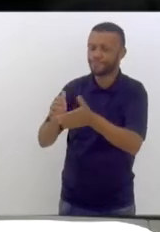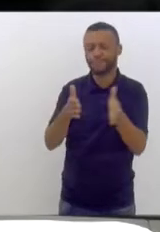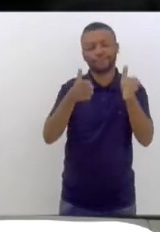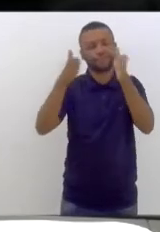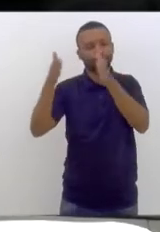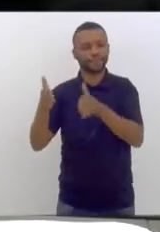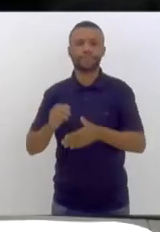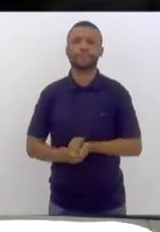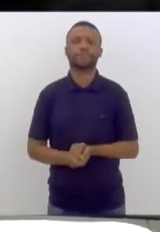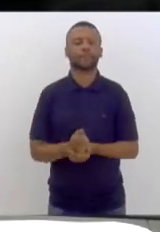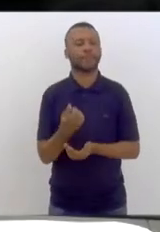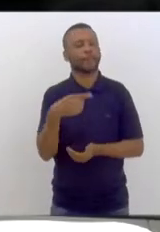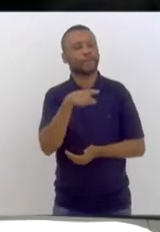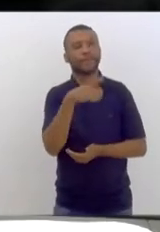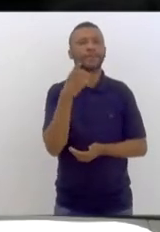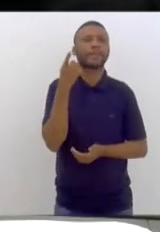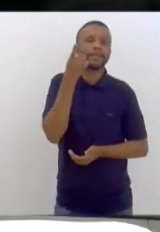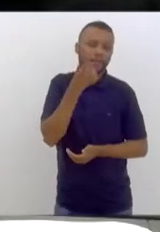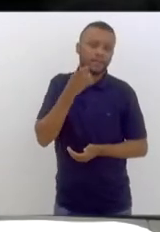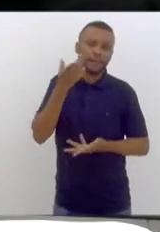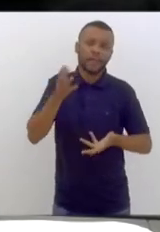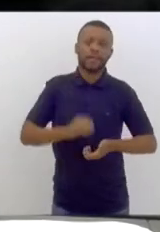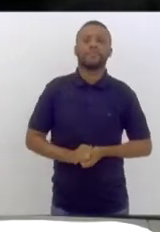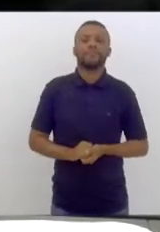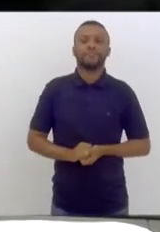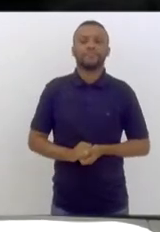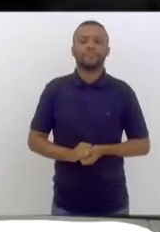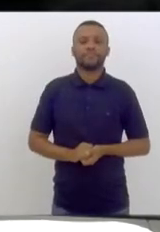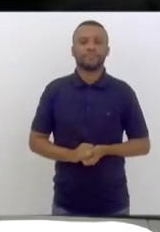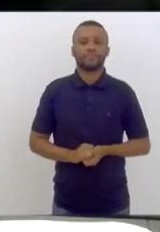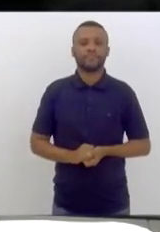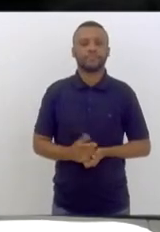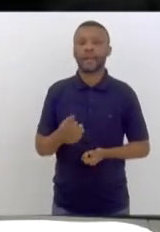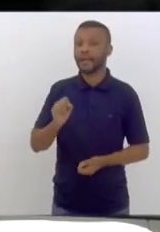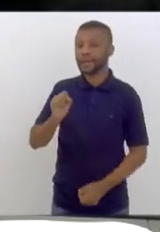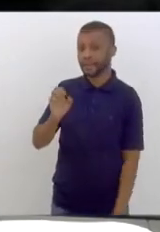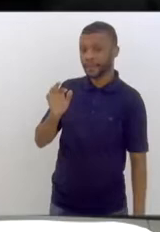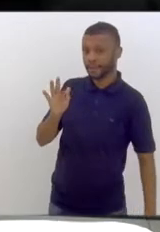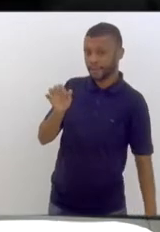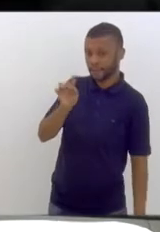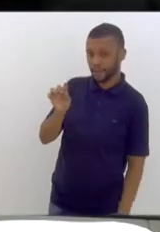Senhores deputados, a Secretaria de Fazenda tem um papel